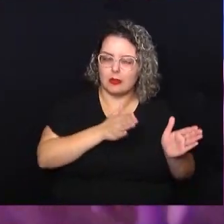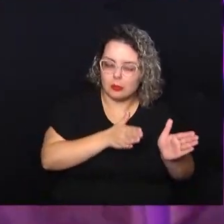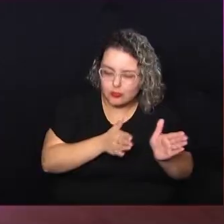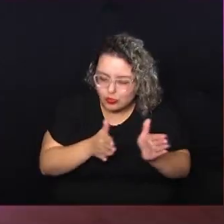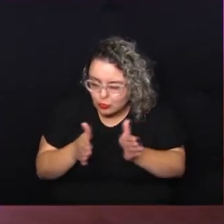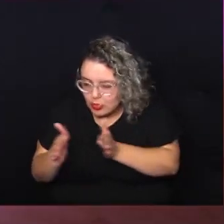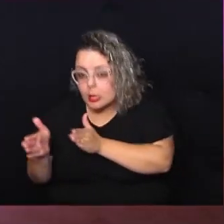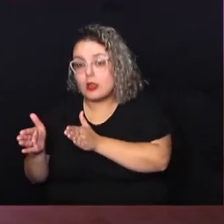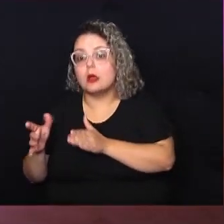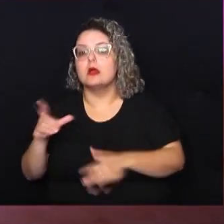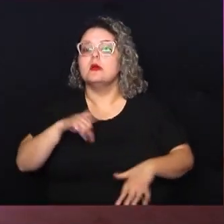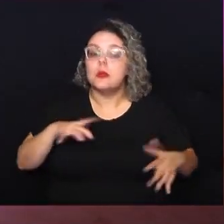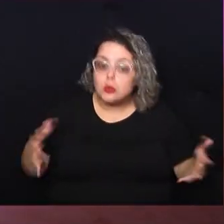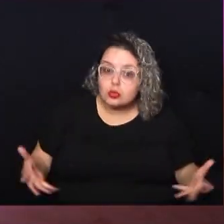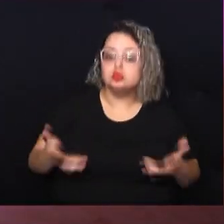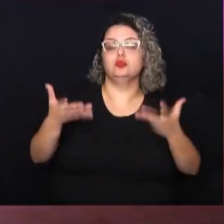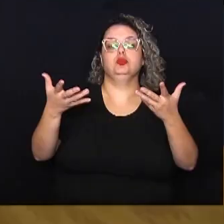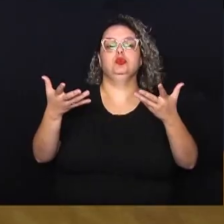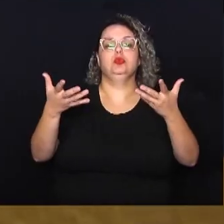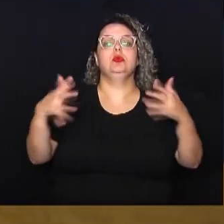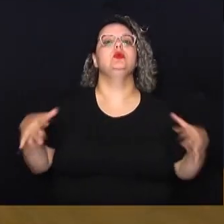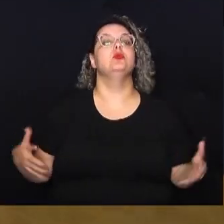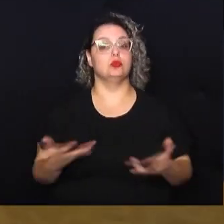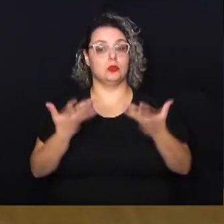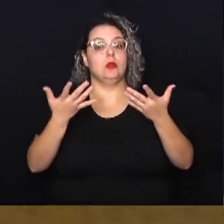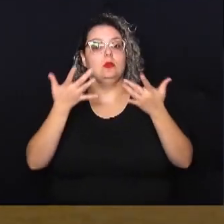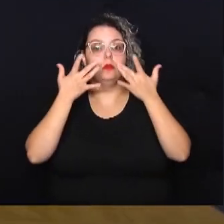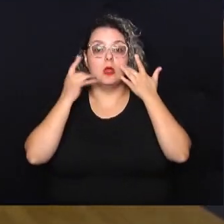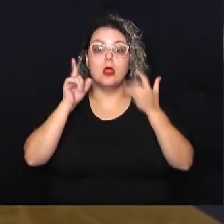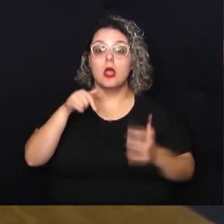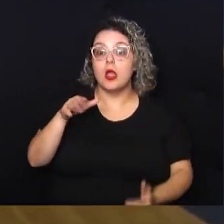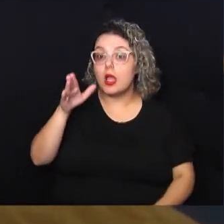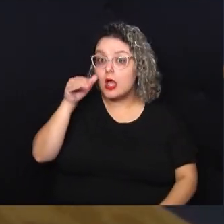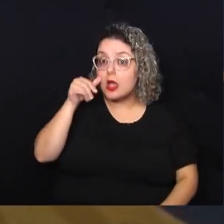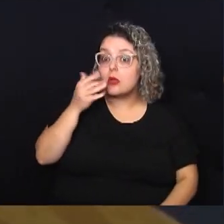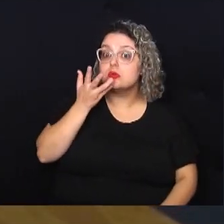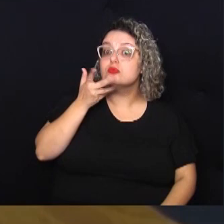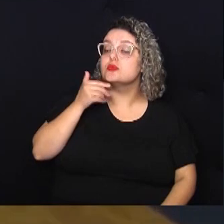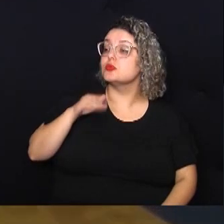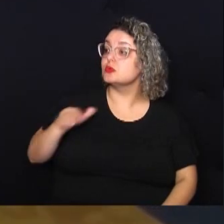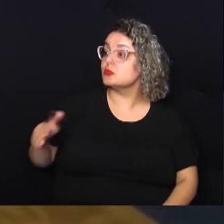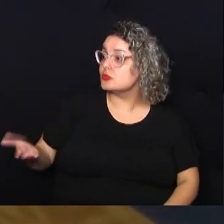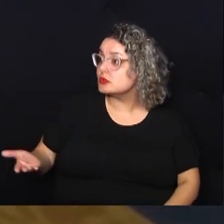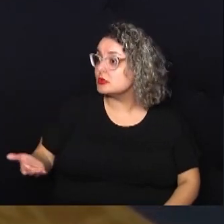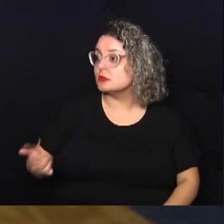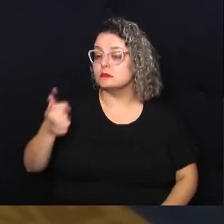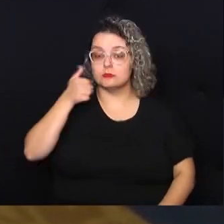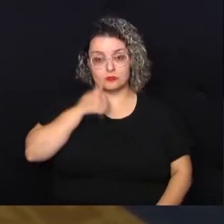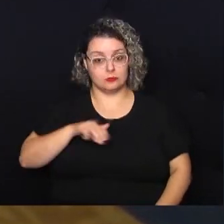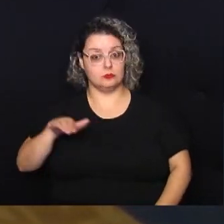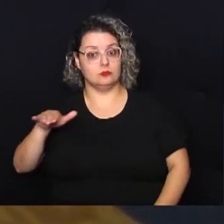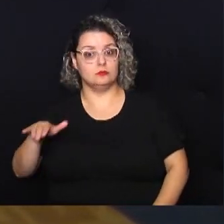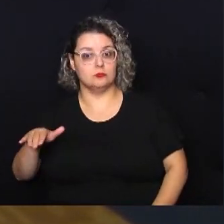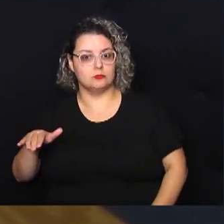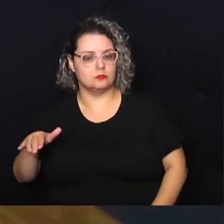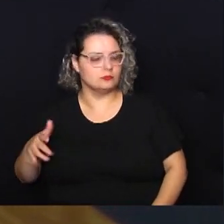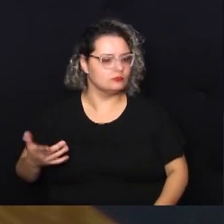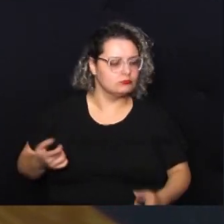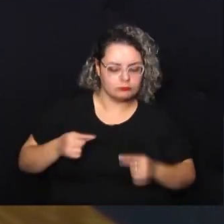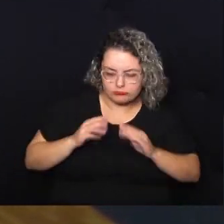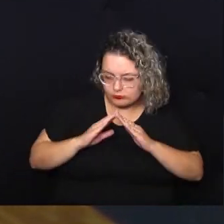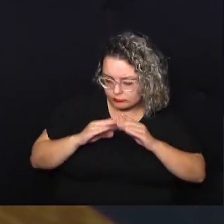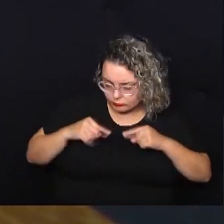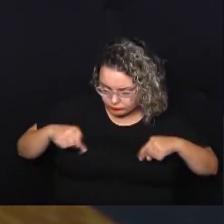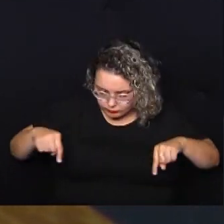um impulso. E o impulso desse espetáculo é a curiosidade na infância. Então, a menina que explora o quintal,